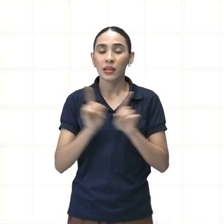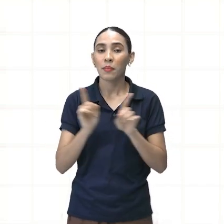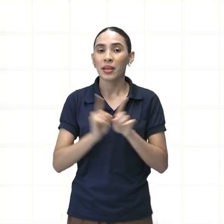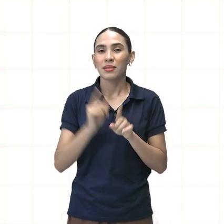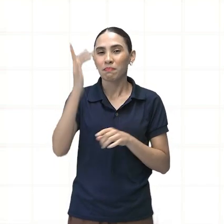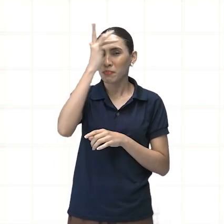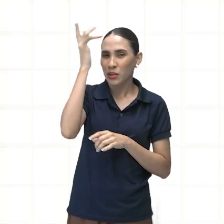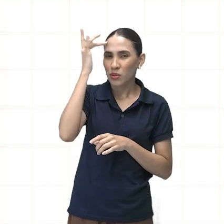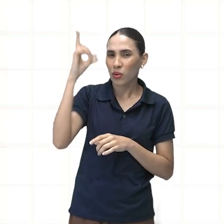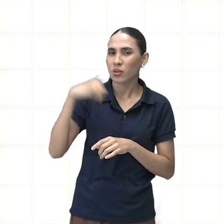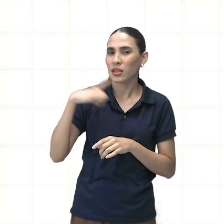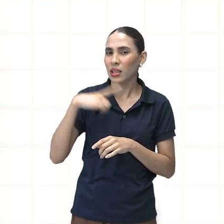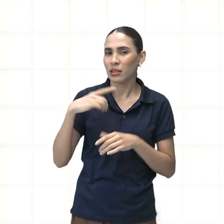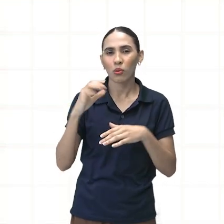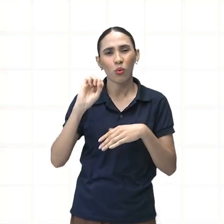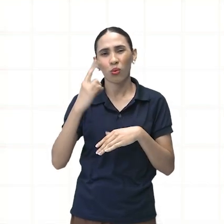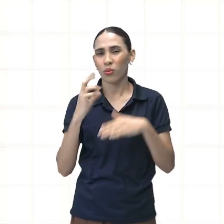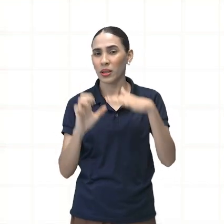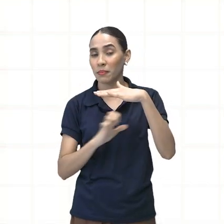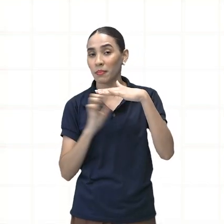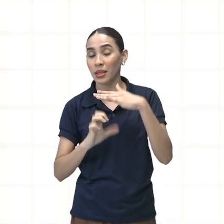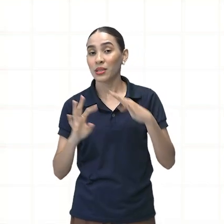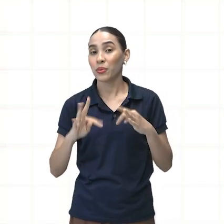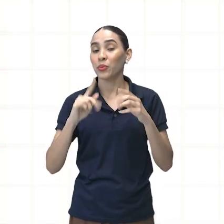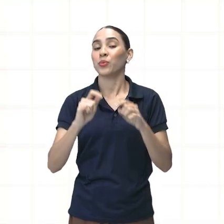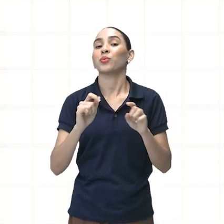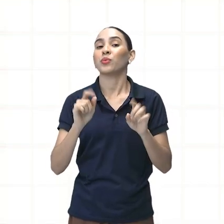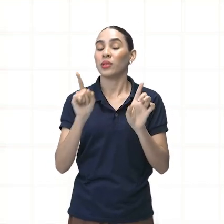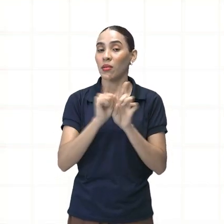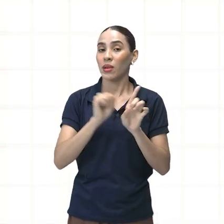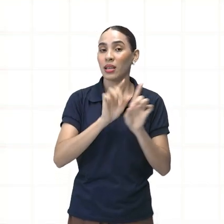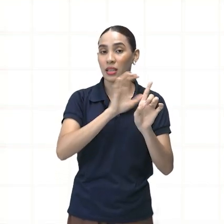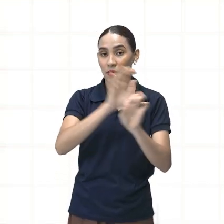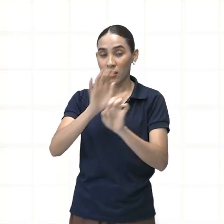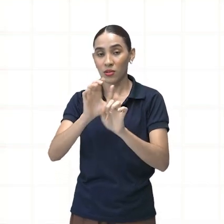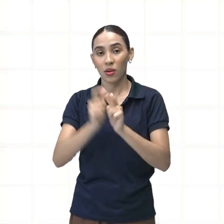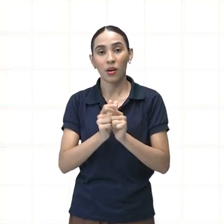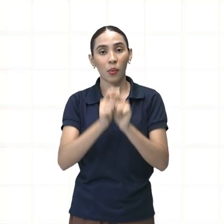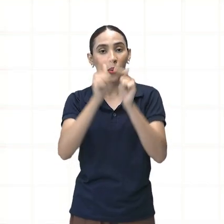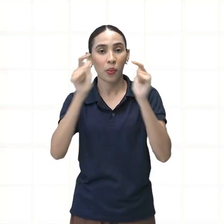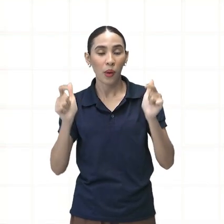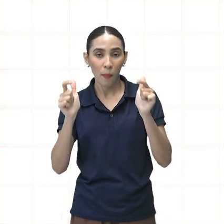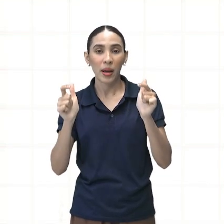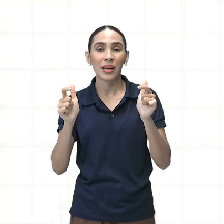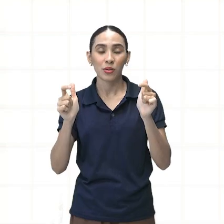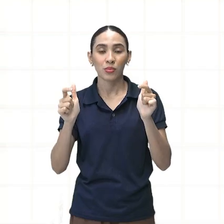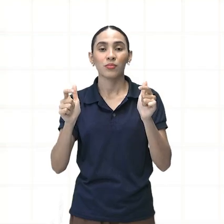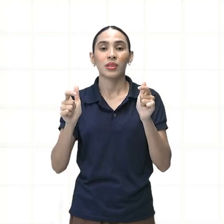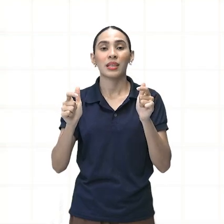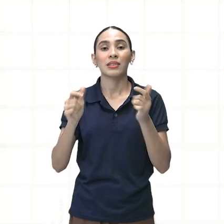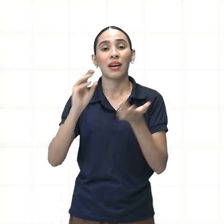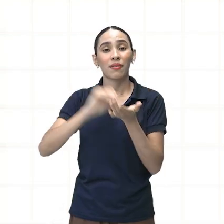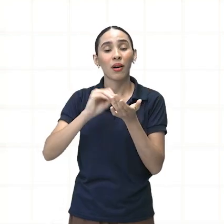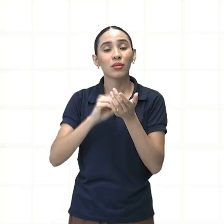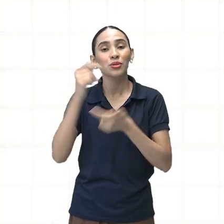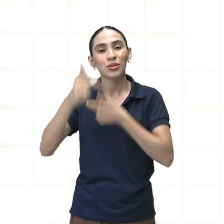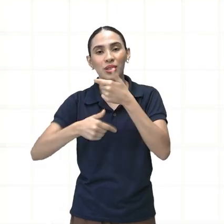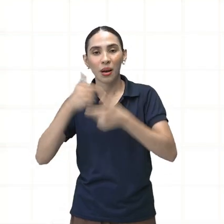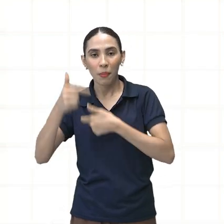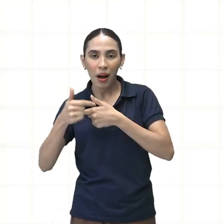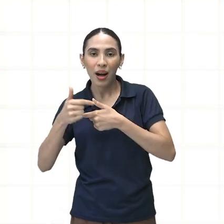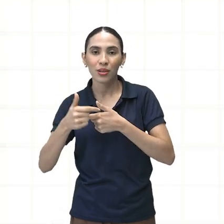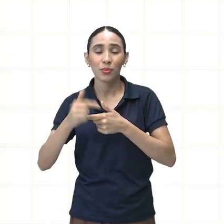mão ali de um indivíduo, de uma empresa. Tudo isso contribuiu para o aumento do desemprego estrutural no campo. E esse